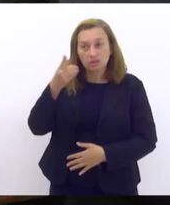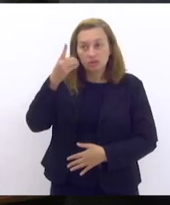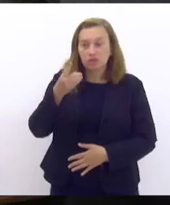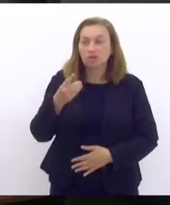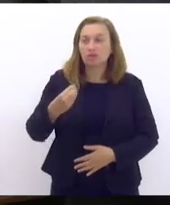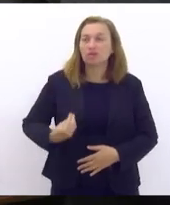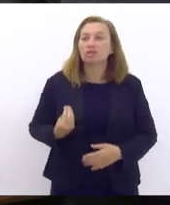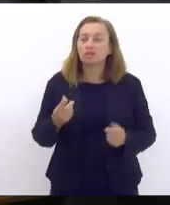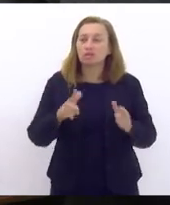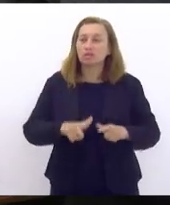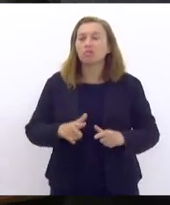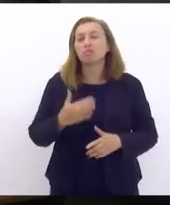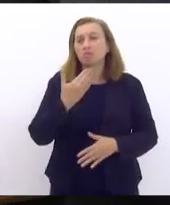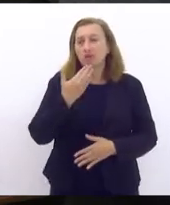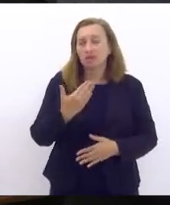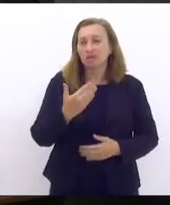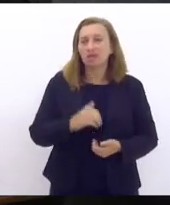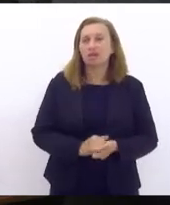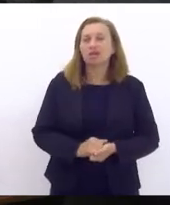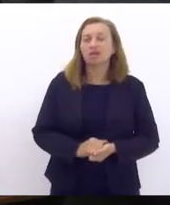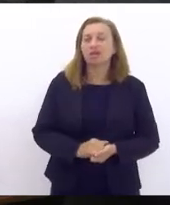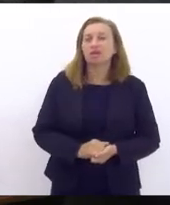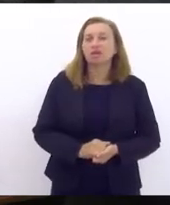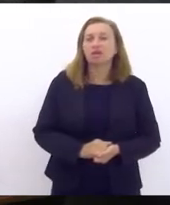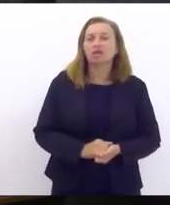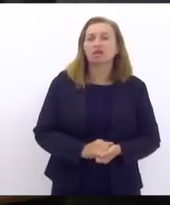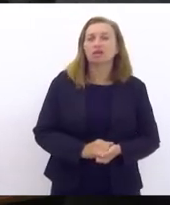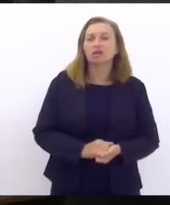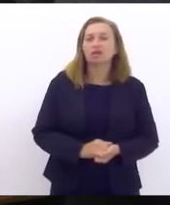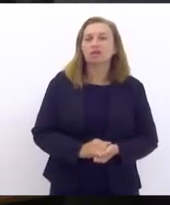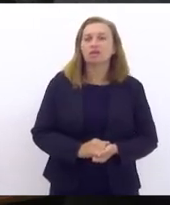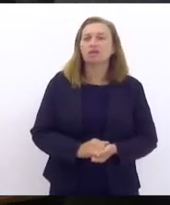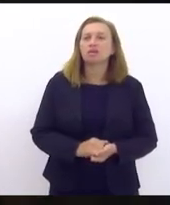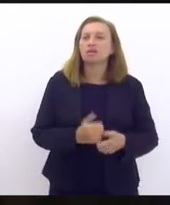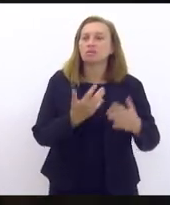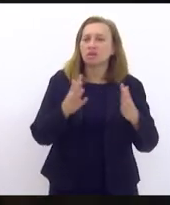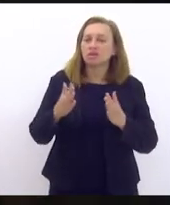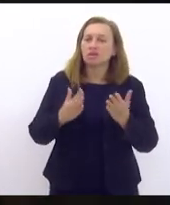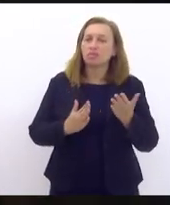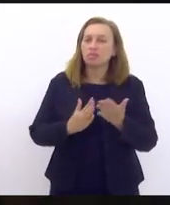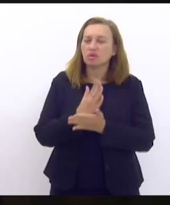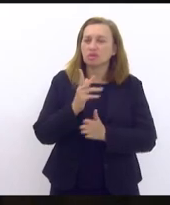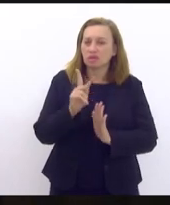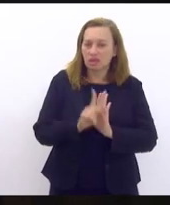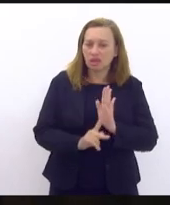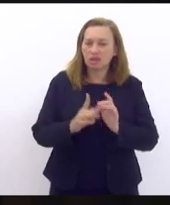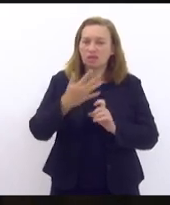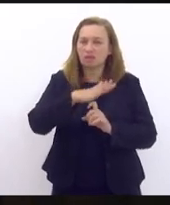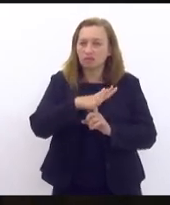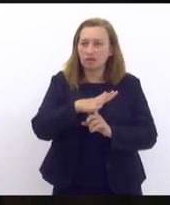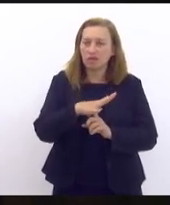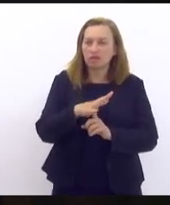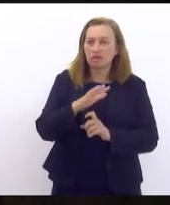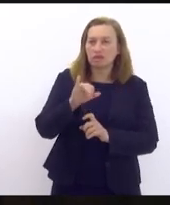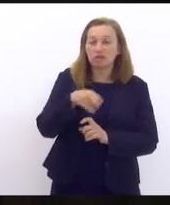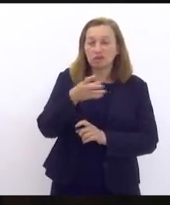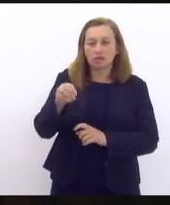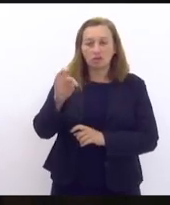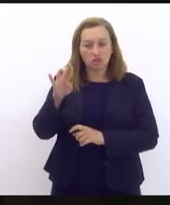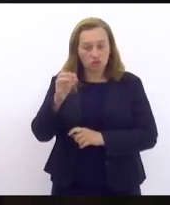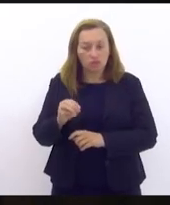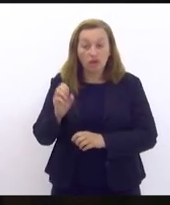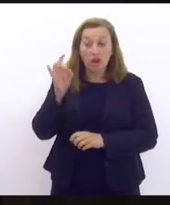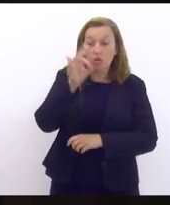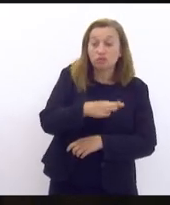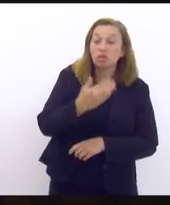aqui, o pessoal que veio para prestigiar aí a aprovação da lei da Feira de São Cristóvão, ela é a última, e eles